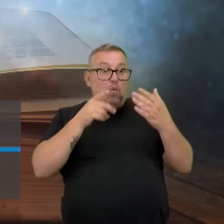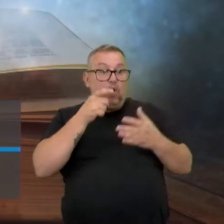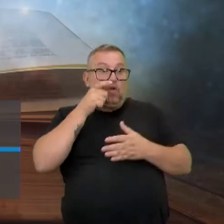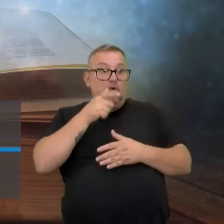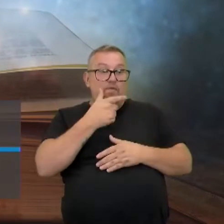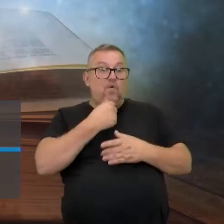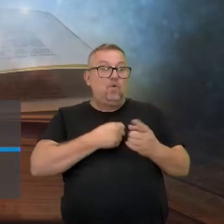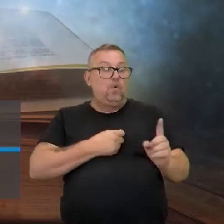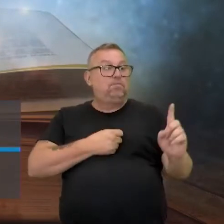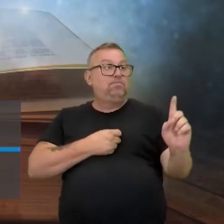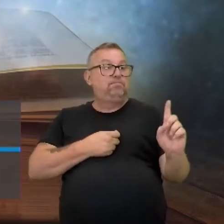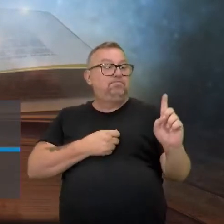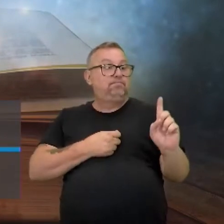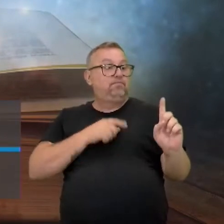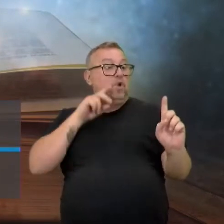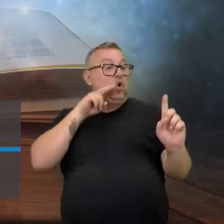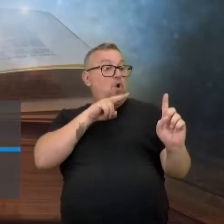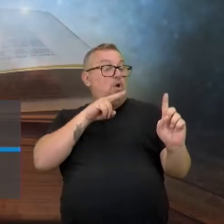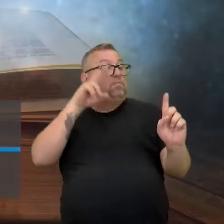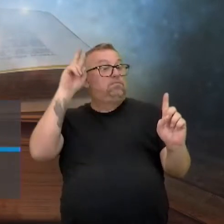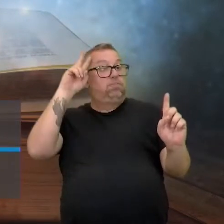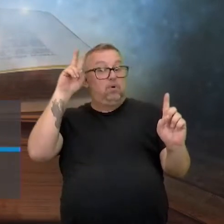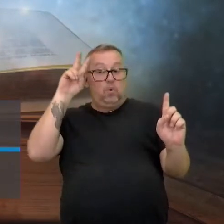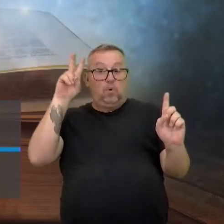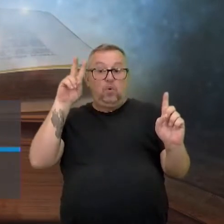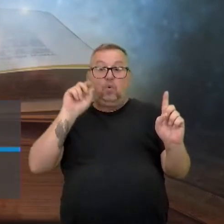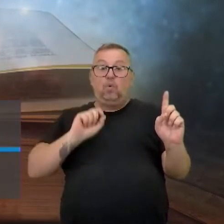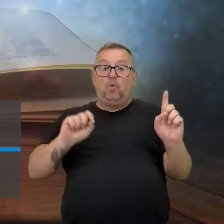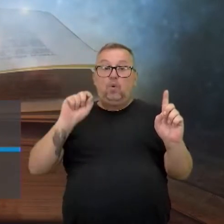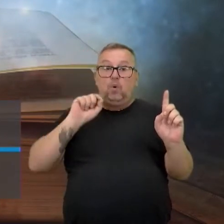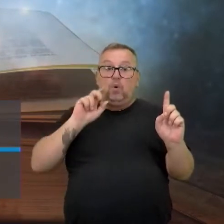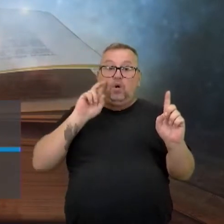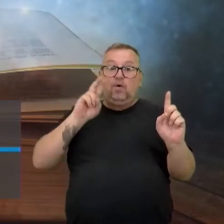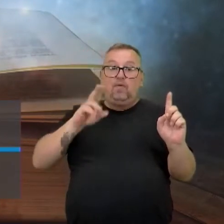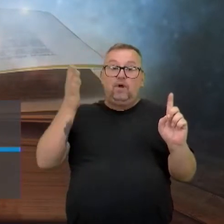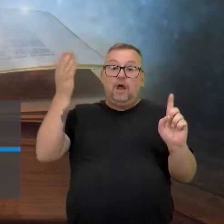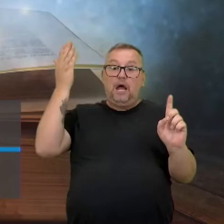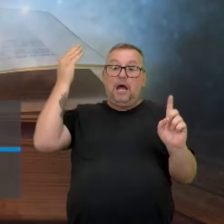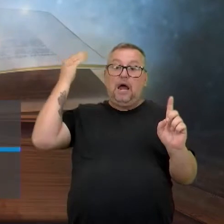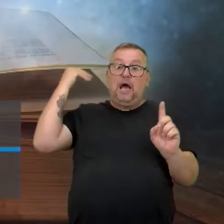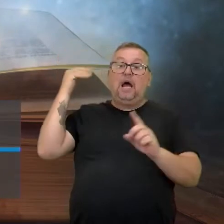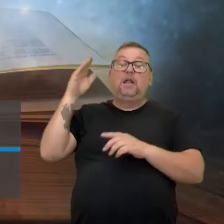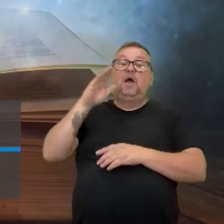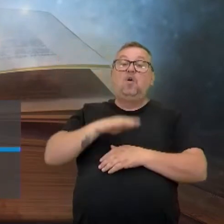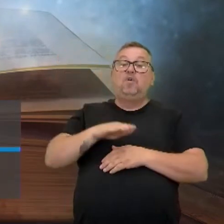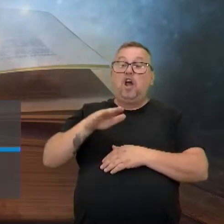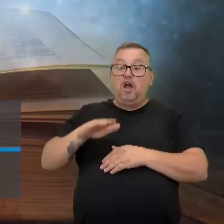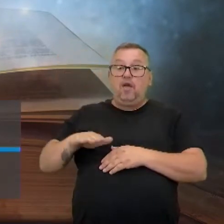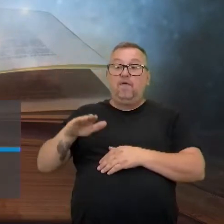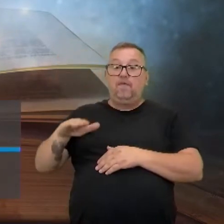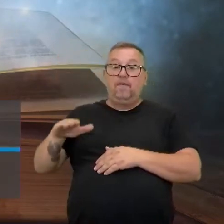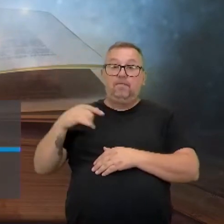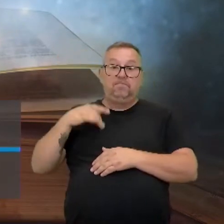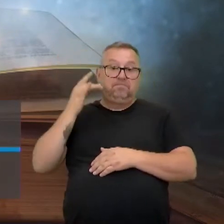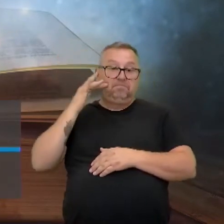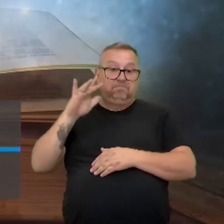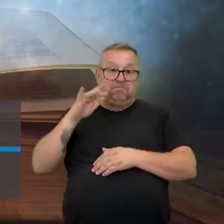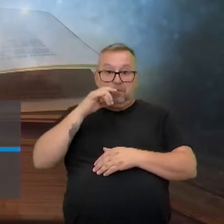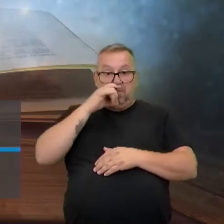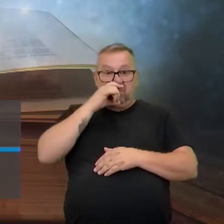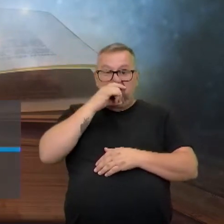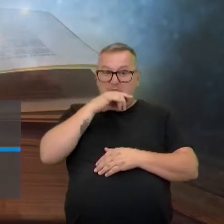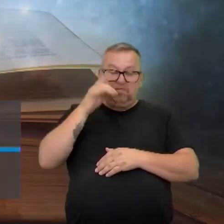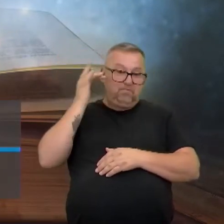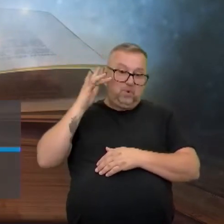aquele cara, eu me lembrei de um cara que eu vi na minha infância, que na verdade eu não sei nem se esse cara existiu, que ele tá